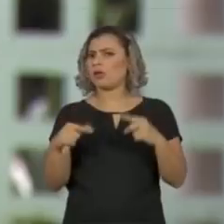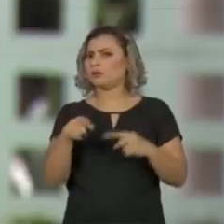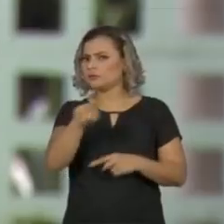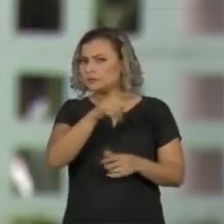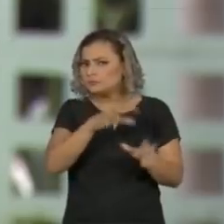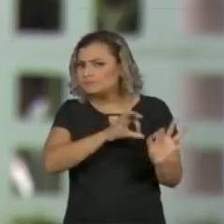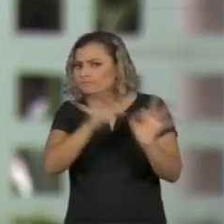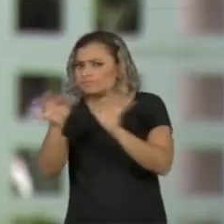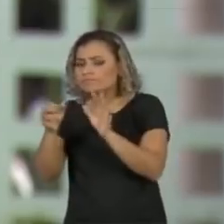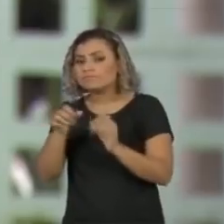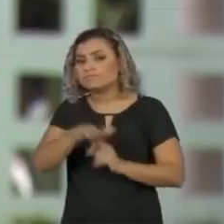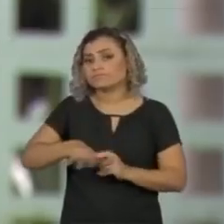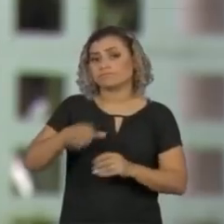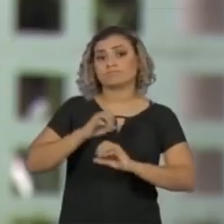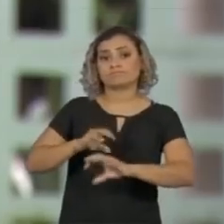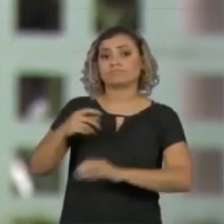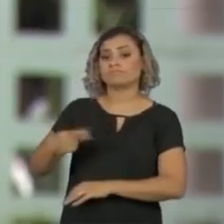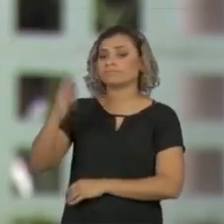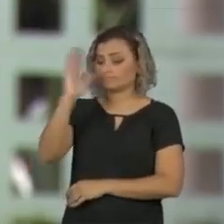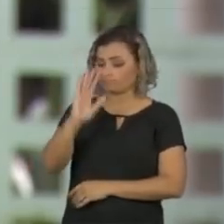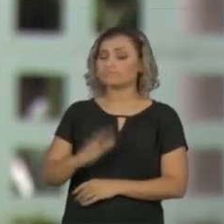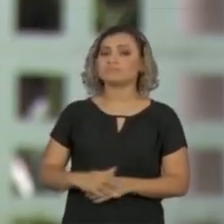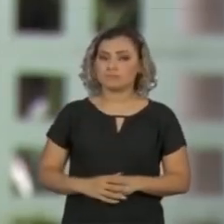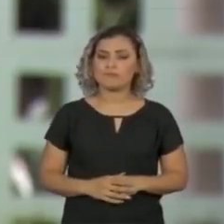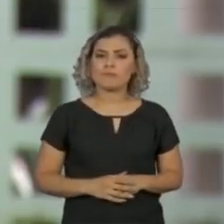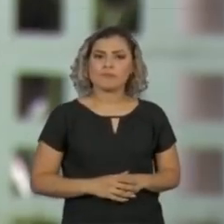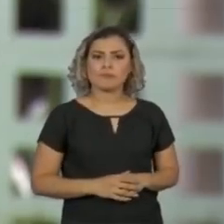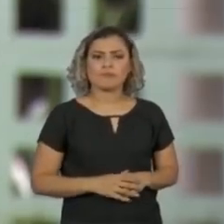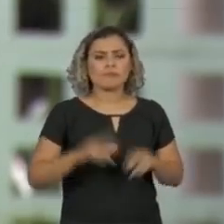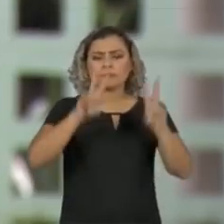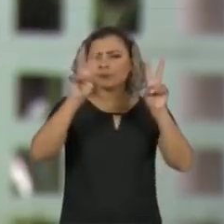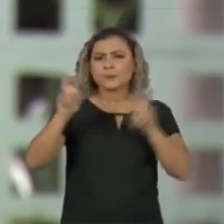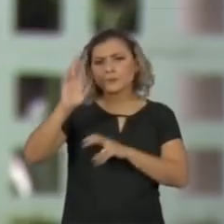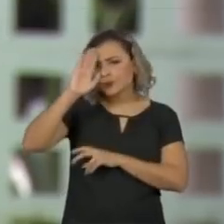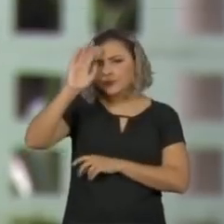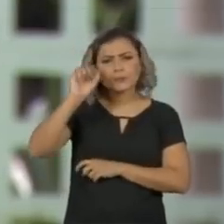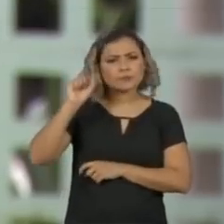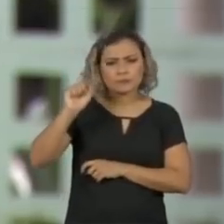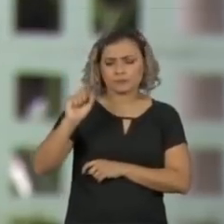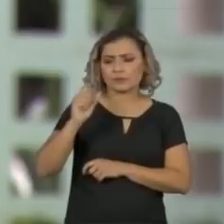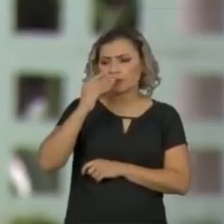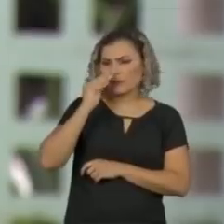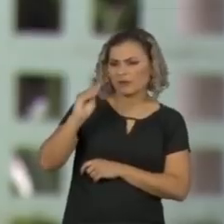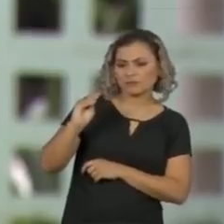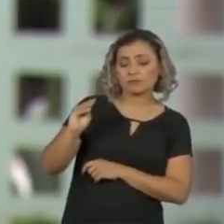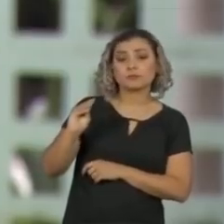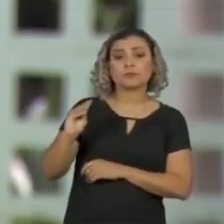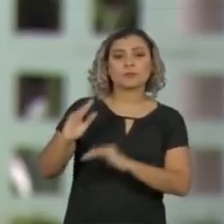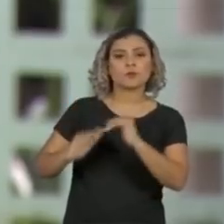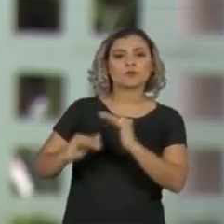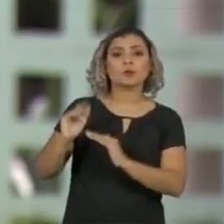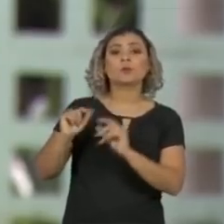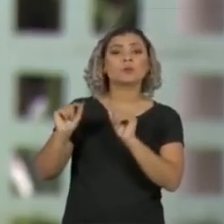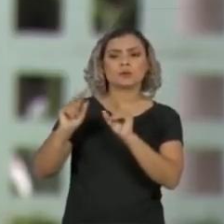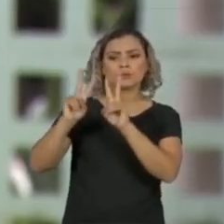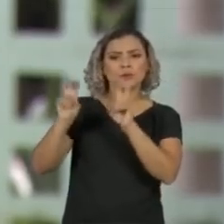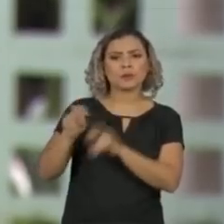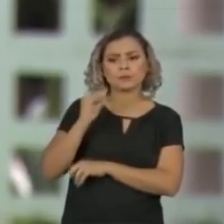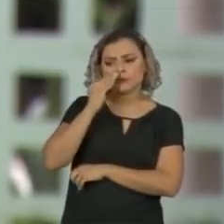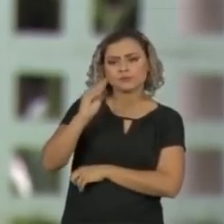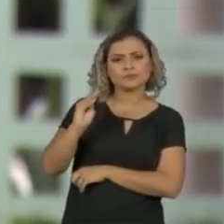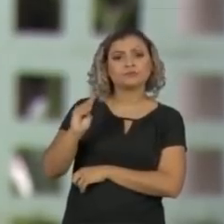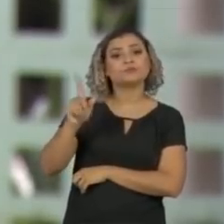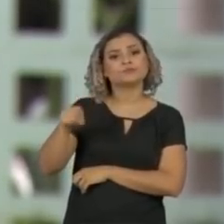de perto o sistema educacional no Brasil. Um dos assuntos que ficou de lado, segundo os especialistas, é uma política